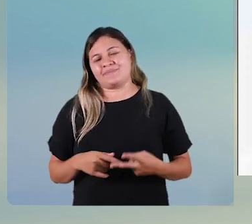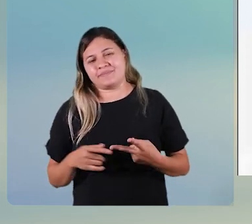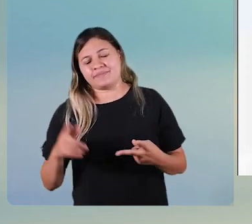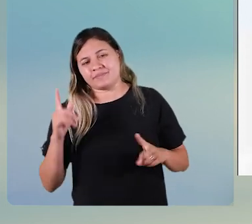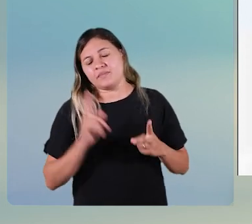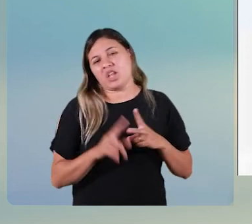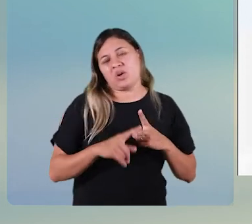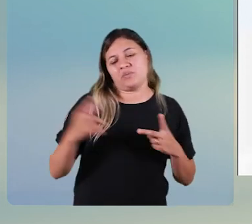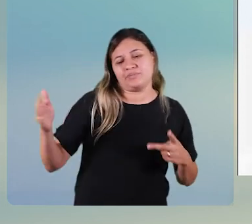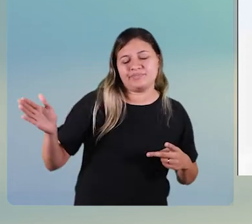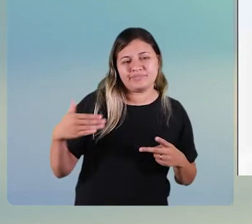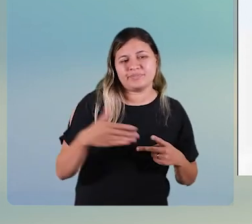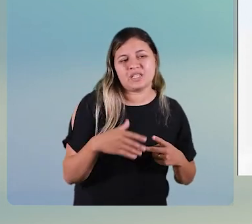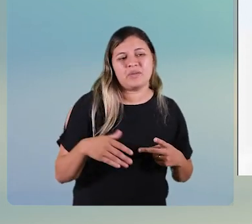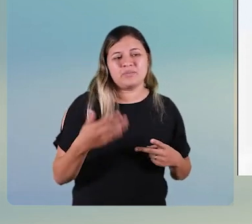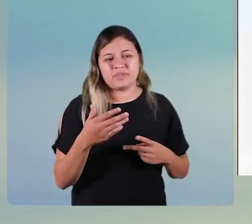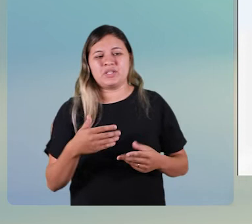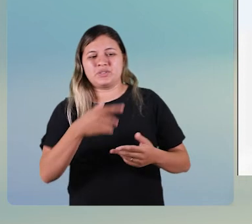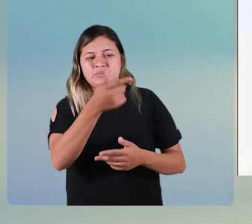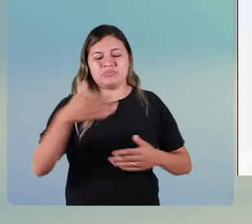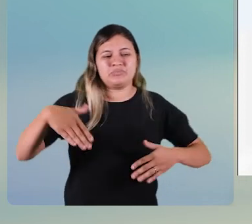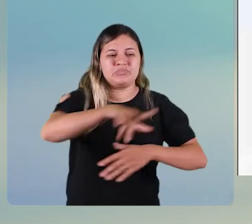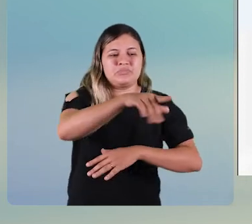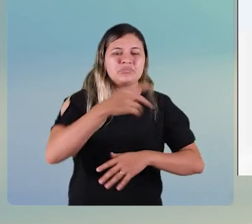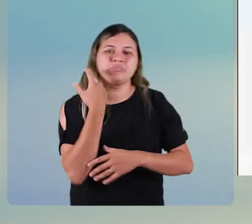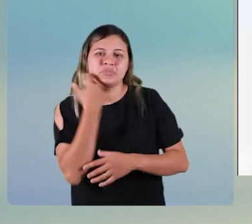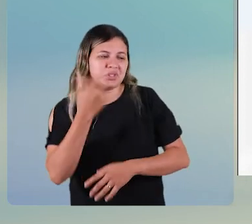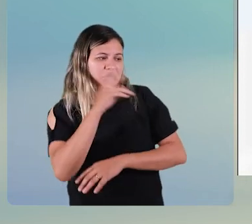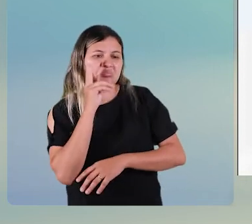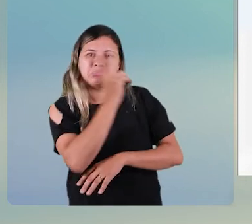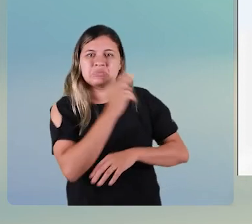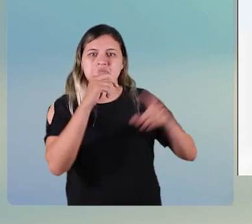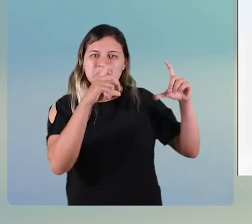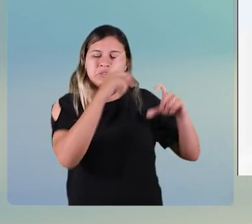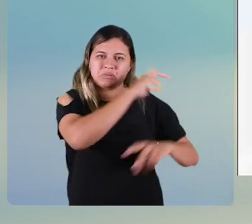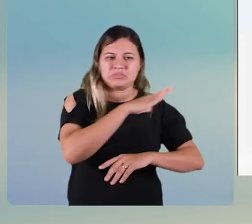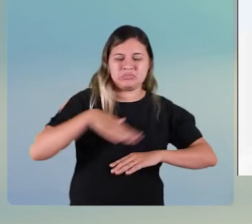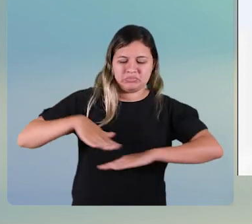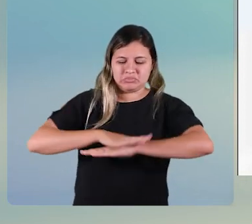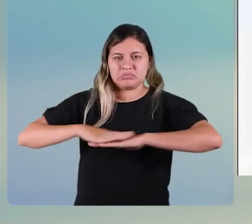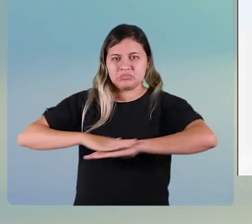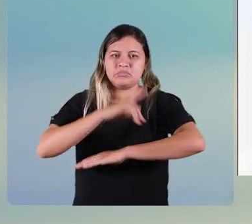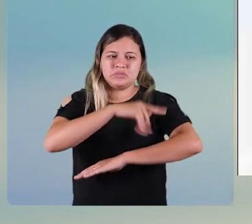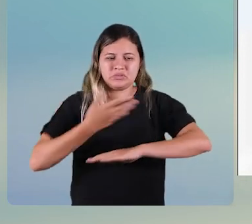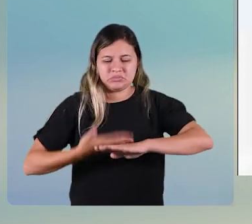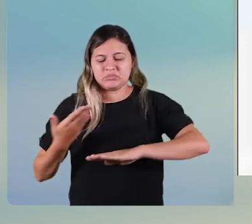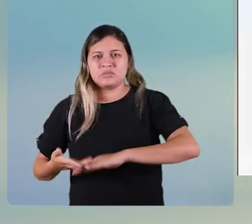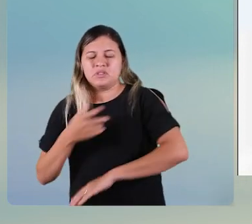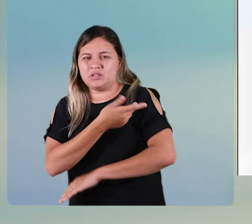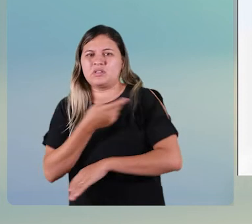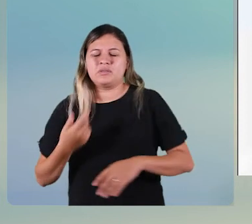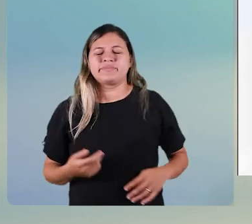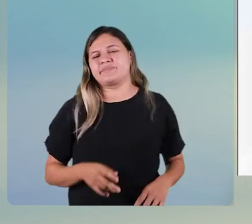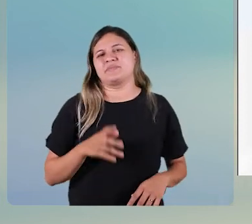peixes, consequentemente, esses animais mortos vão poluir mais ainda esse curso d'água, né? Porque é matéria orgânica, vai se decompor,